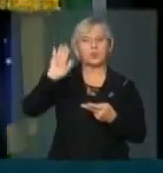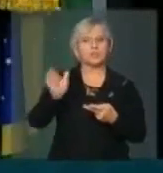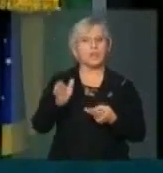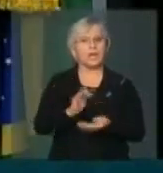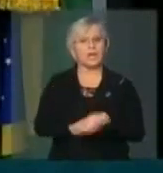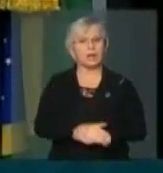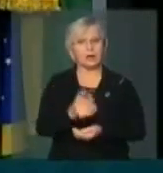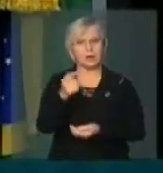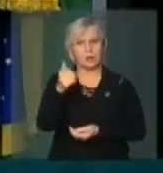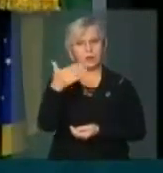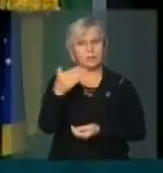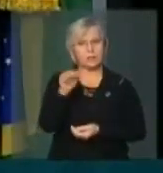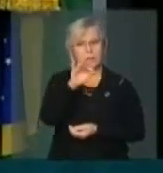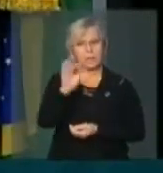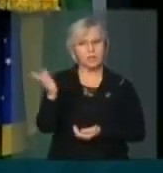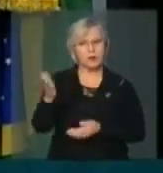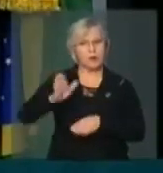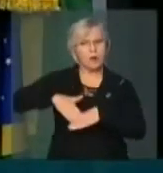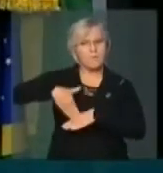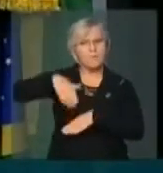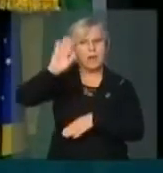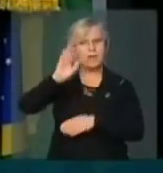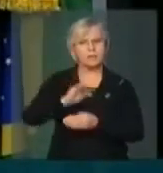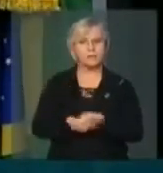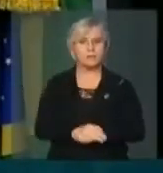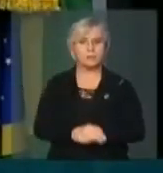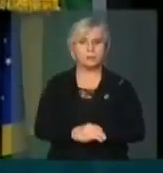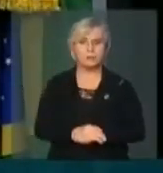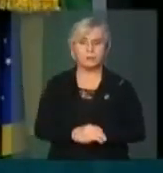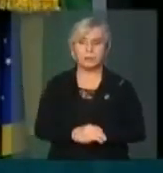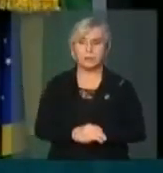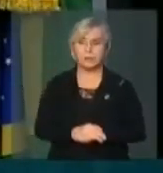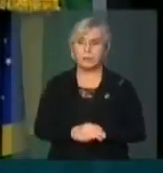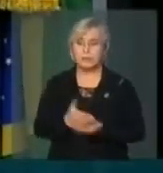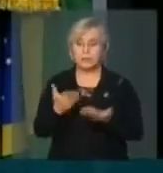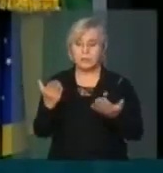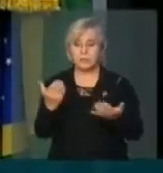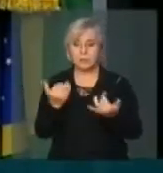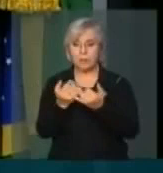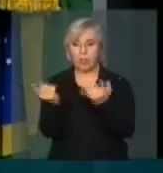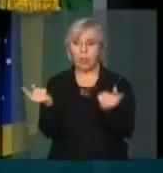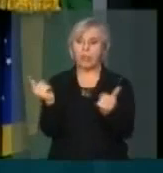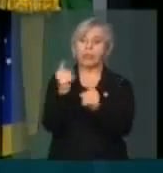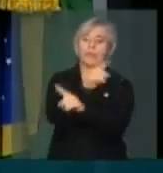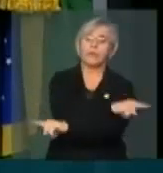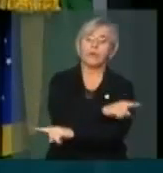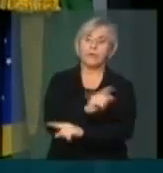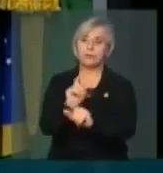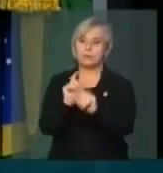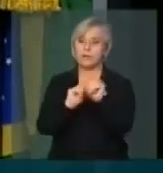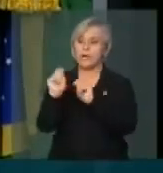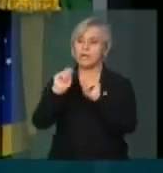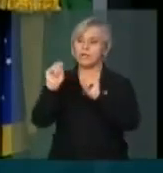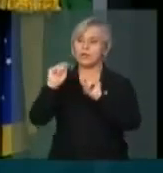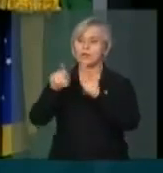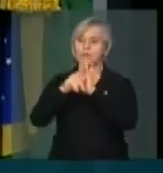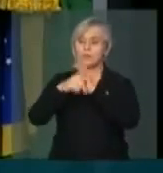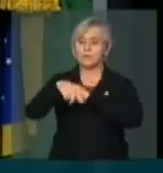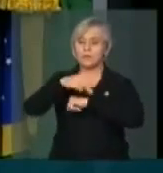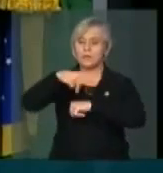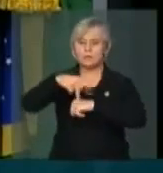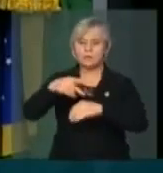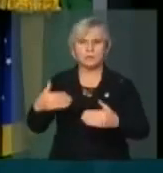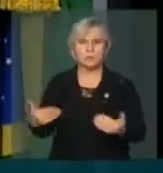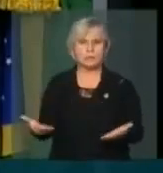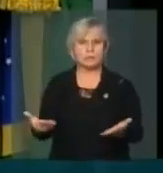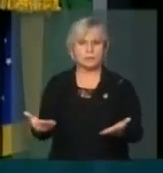quase 10%. É ir na contramão da lógica básica da economia, dos princípios básicos da